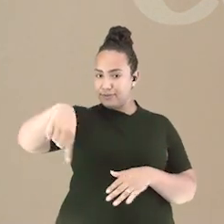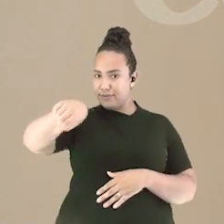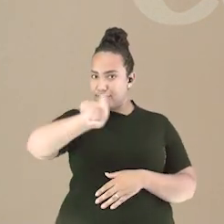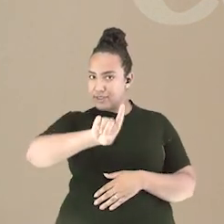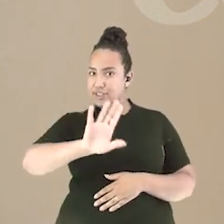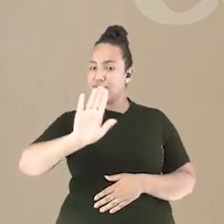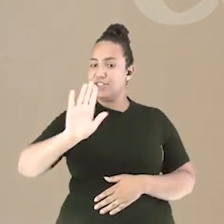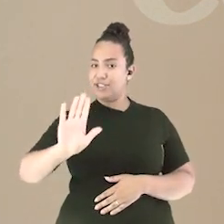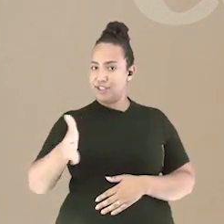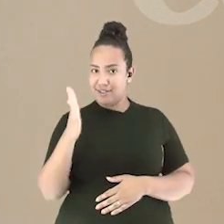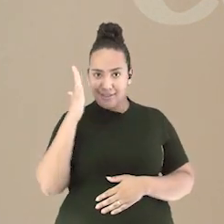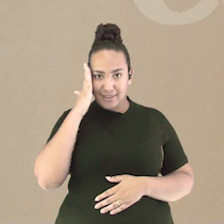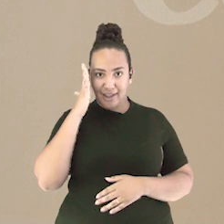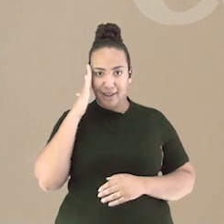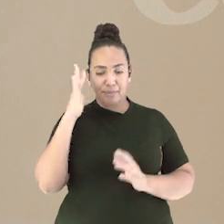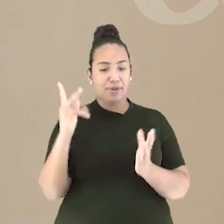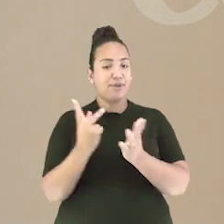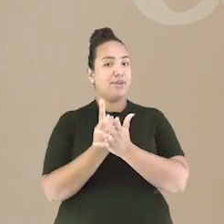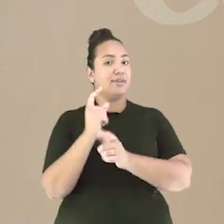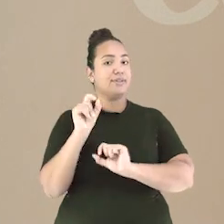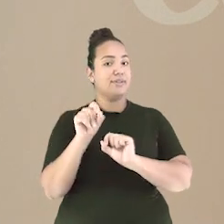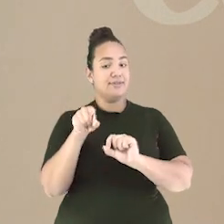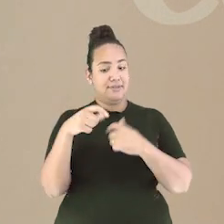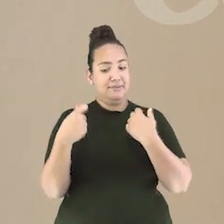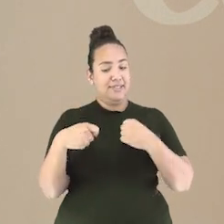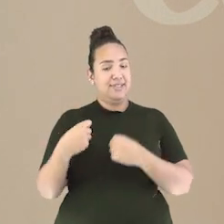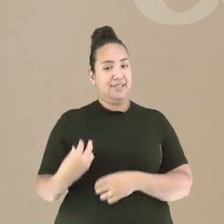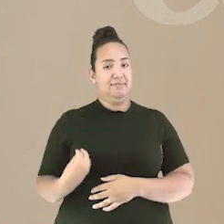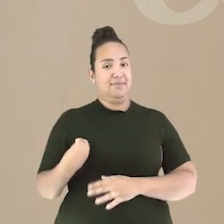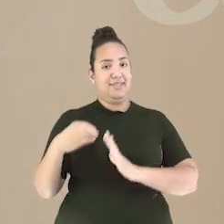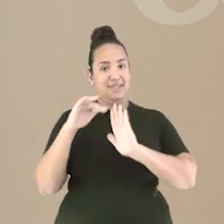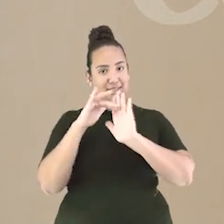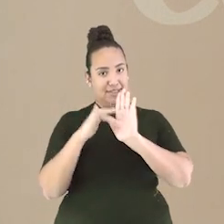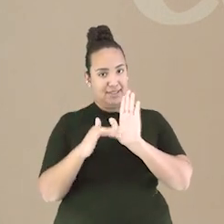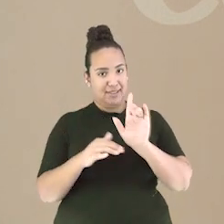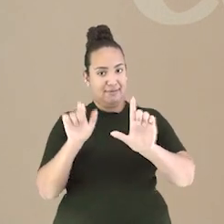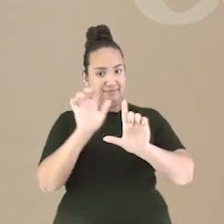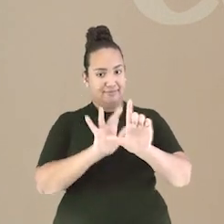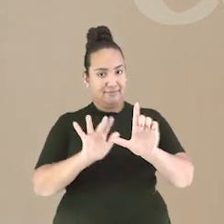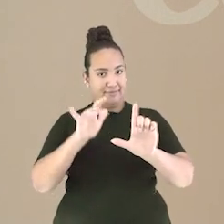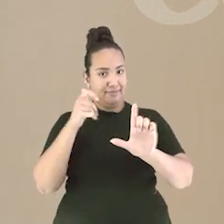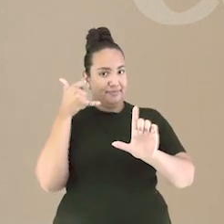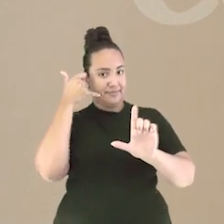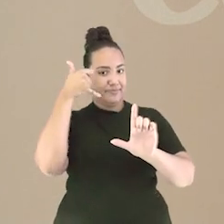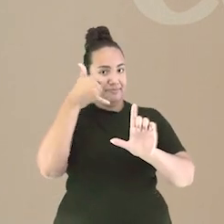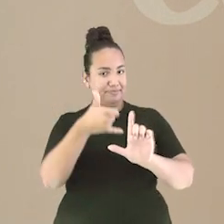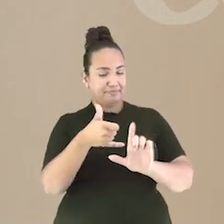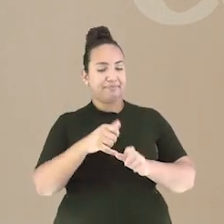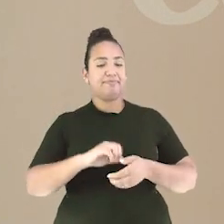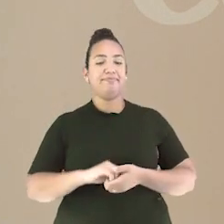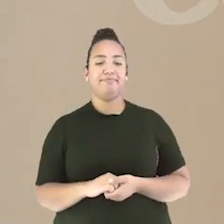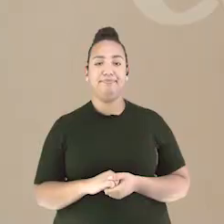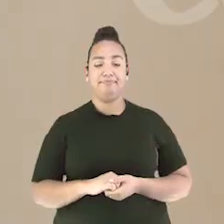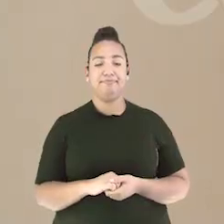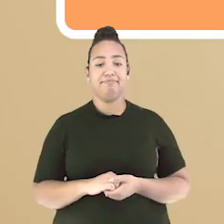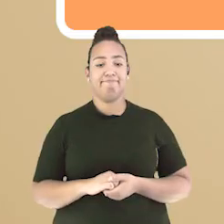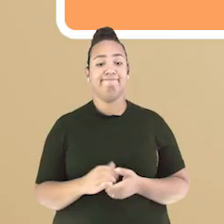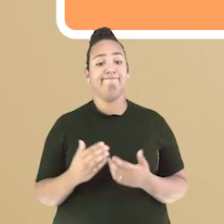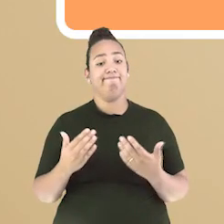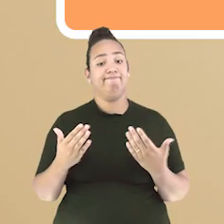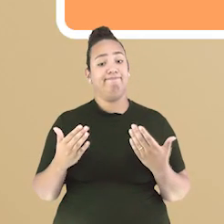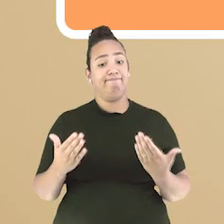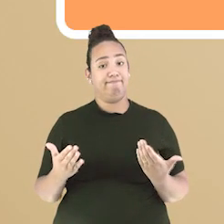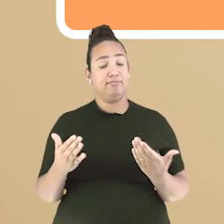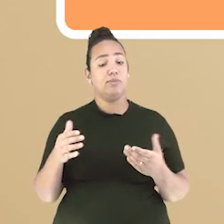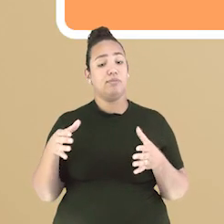nem nada, já aponta a câmera do seu celular pro QR Code que está aparecendo aqui na tela e marca sua presença na nossa aula. Para